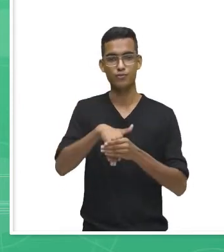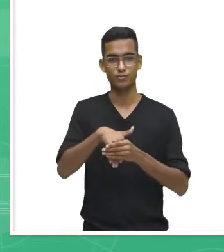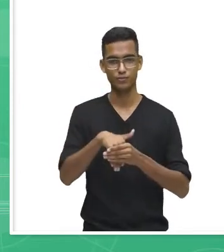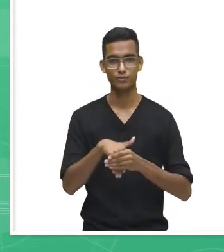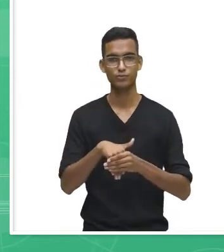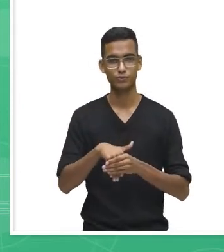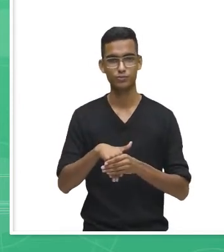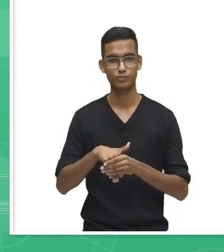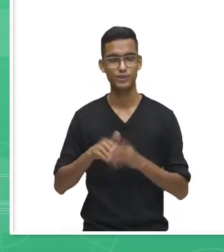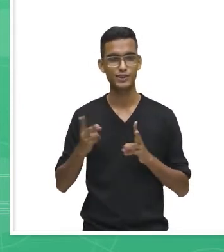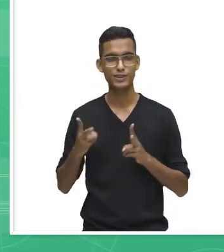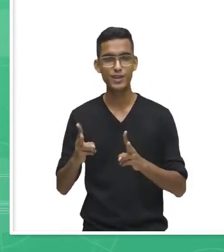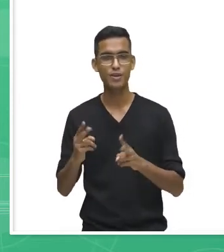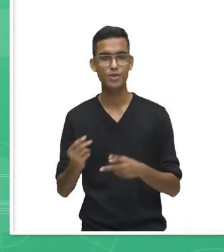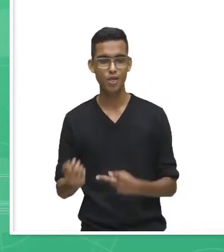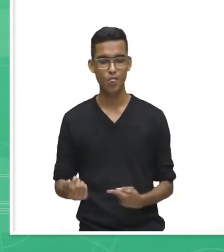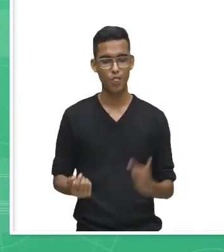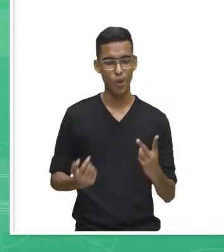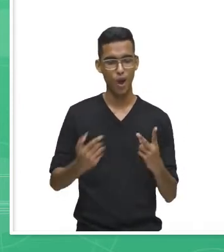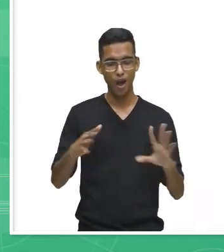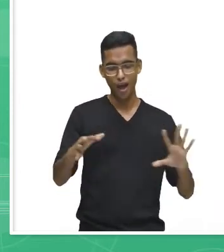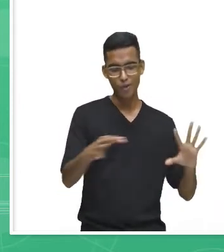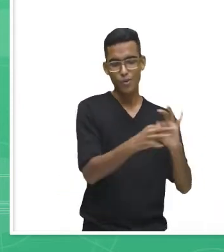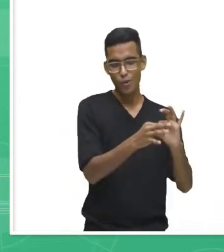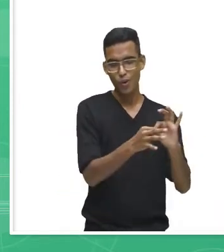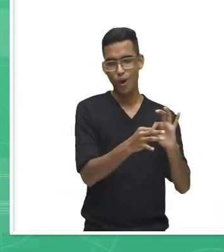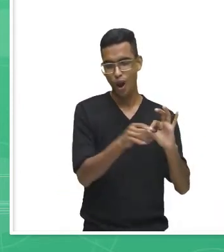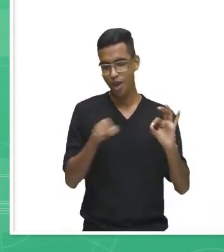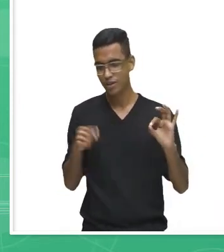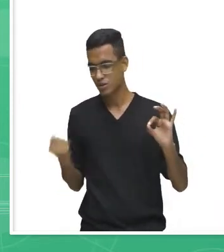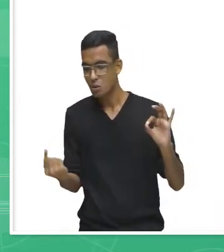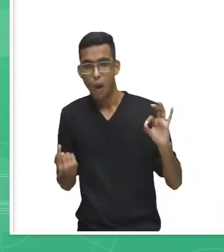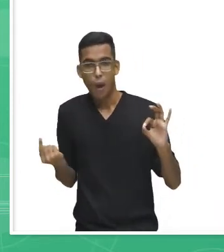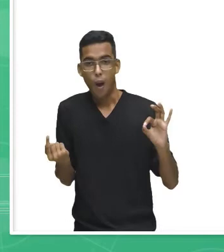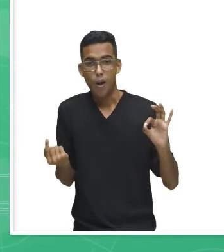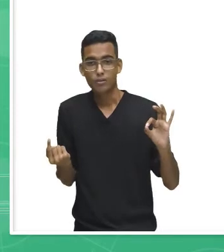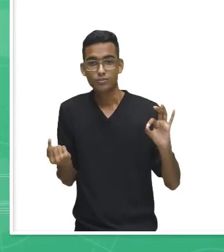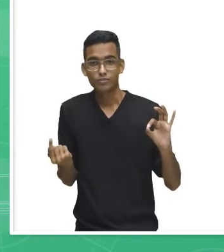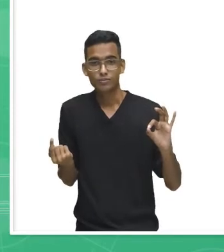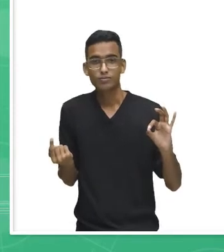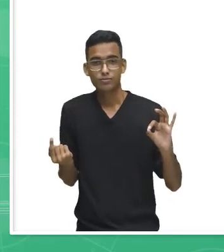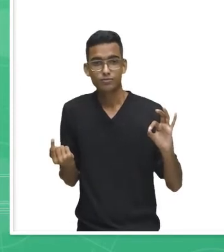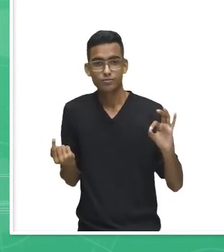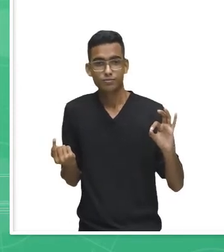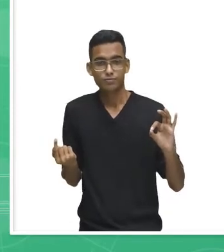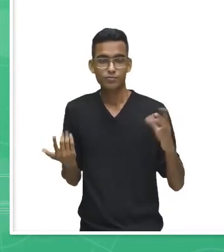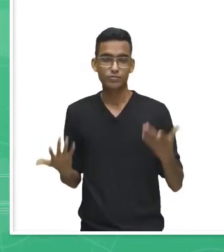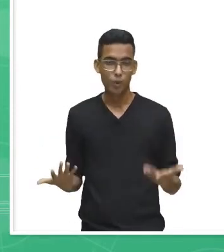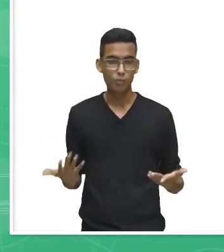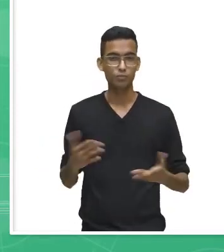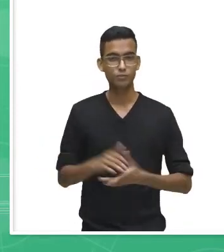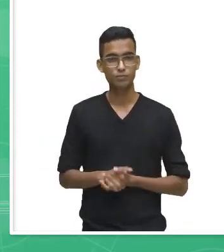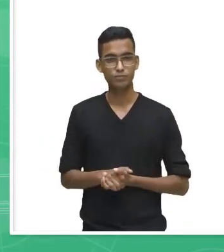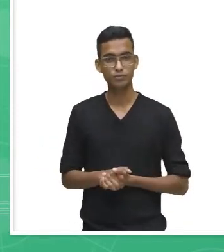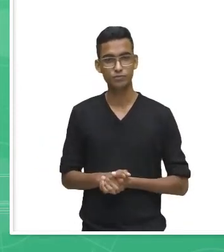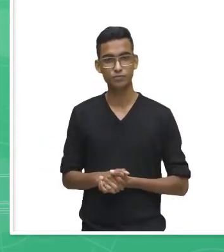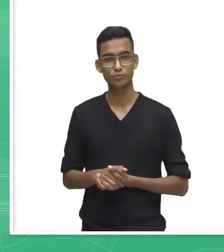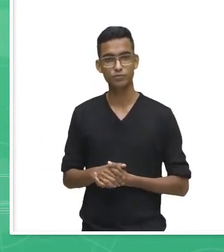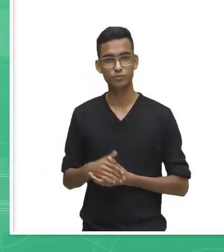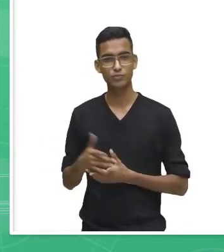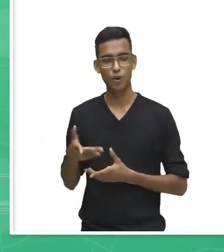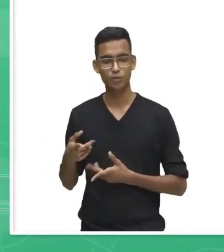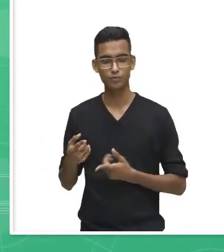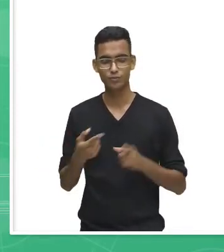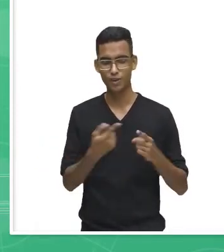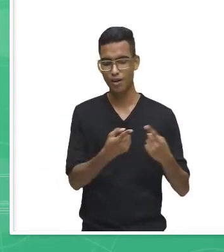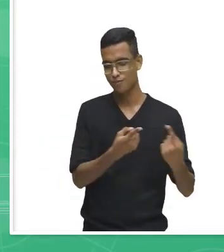1, porque o clero sempre se unia à nobreza para, né, defender os seus interesses. E o